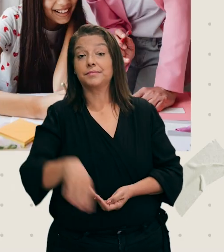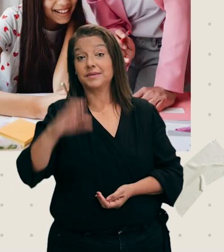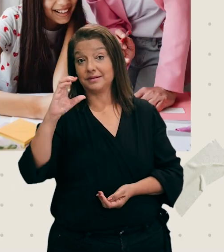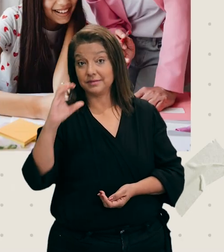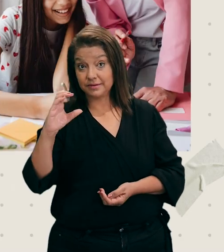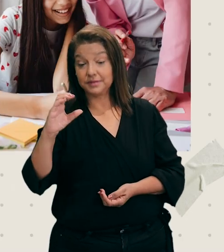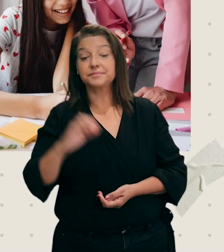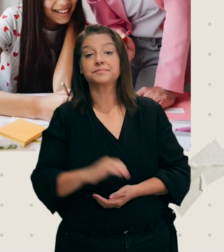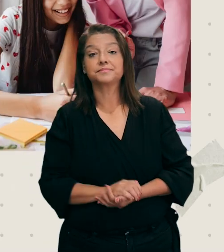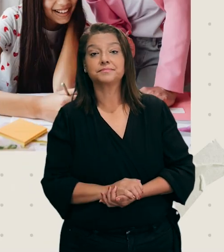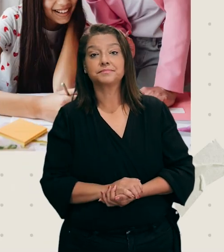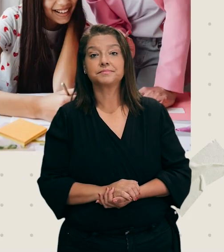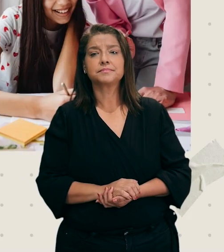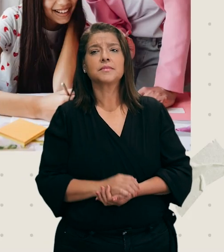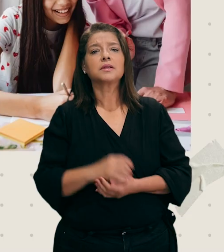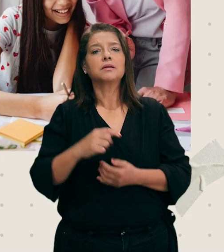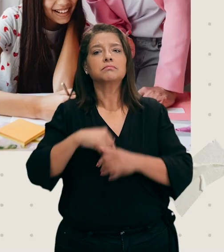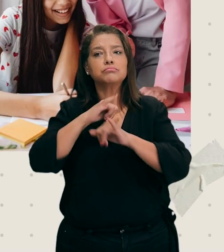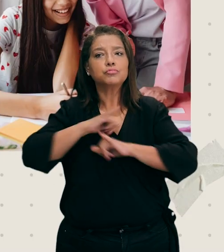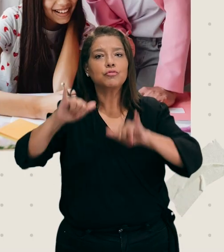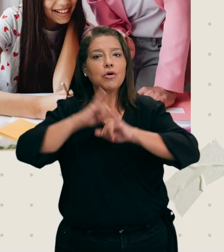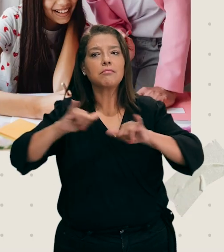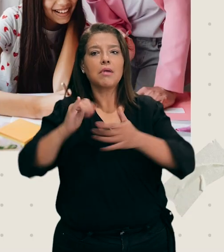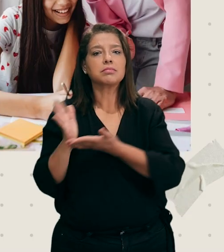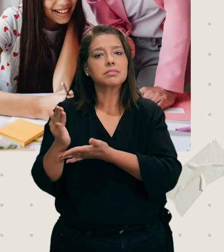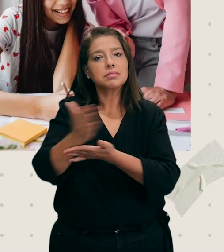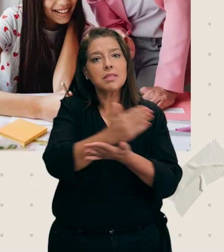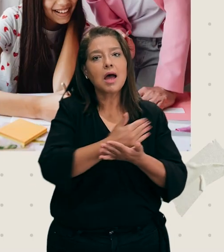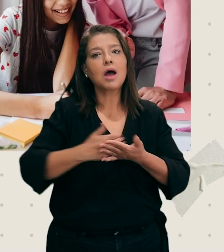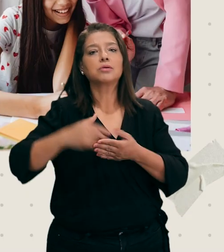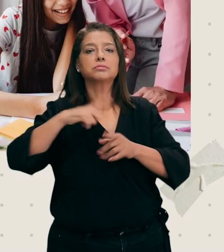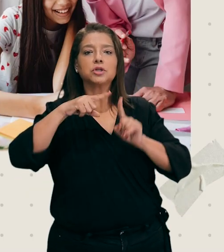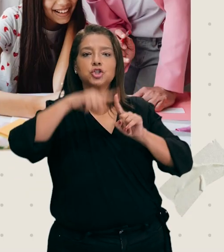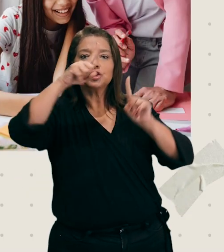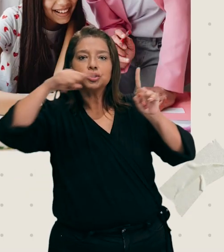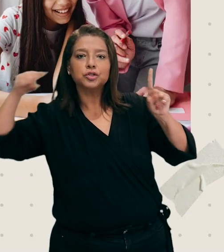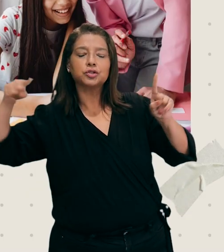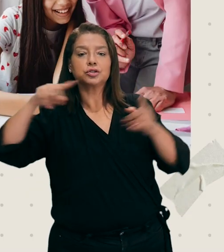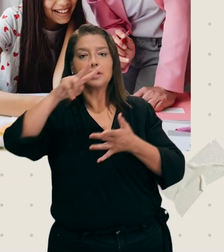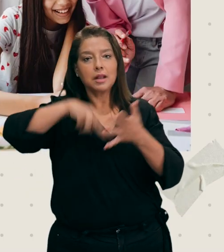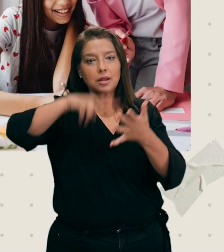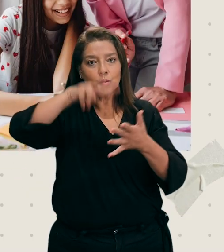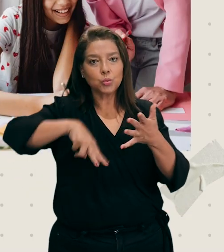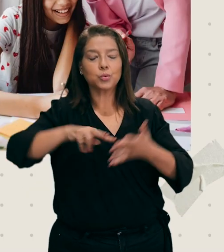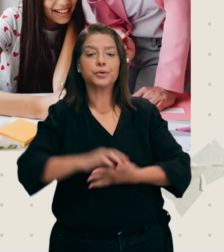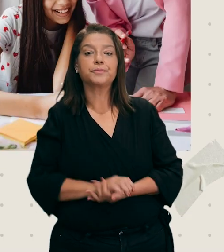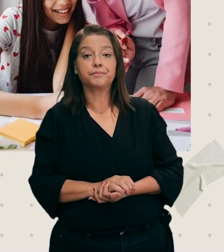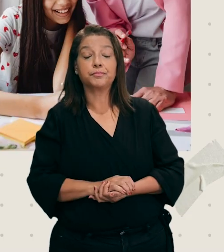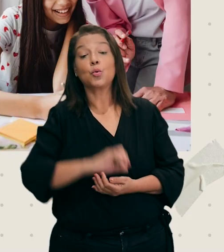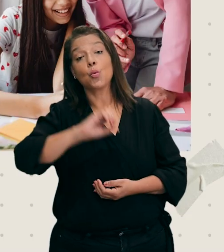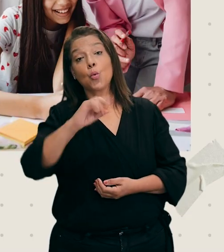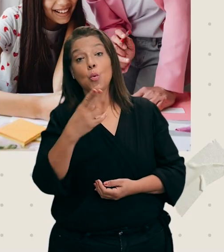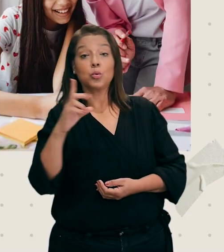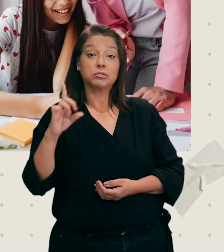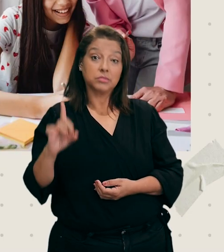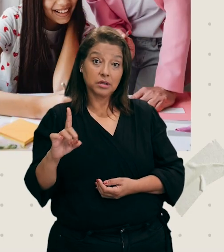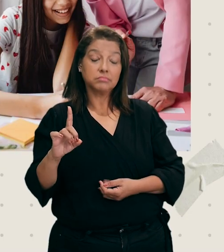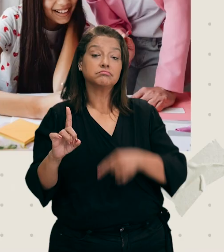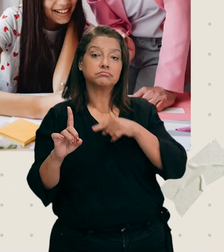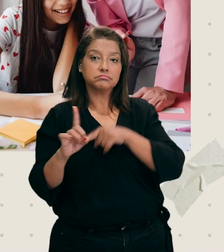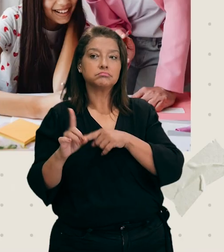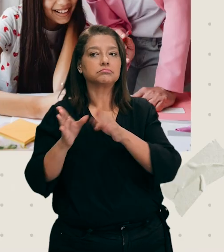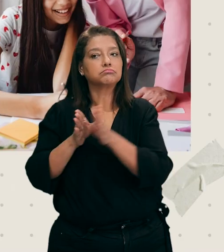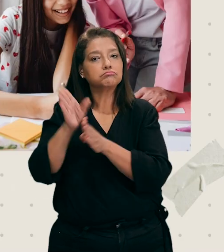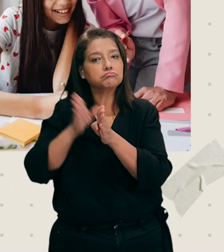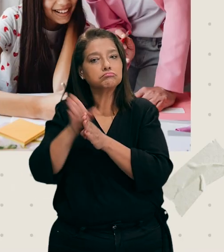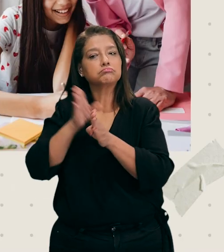Alternativa C, informar dados neutros sobre estatísticas de leitura. Ou alternativa D,